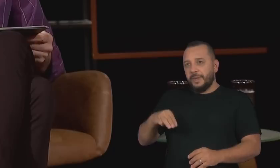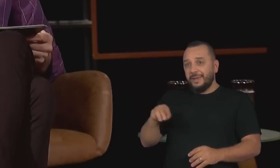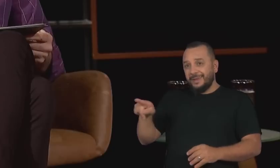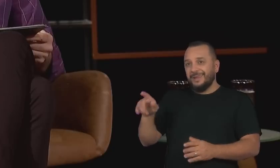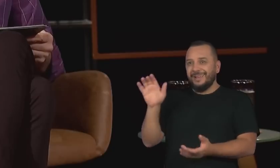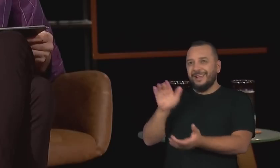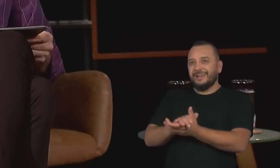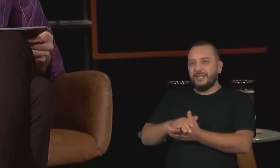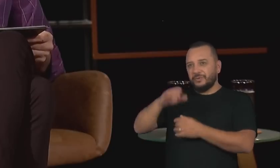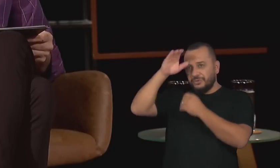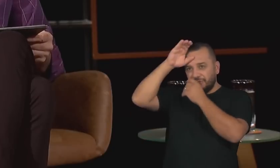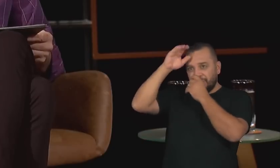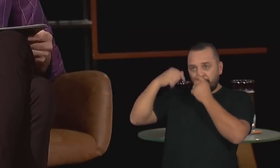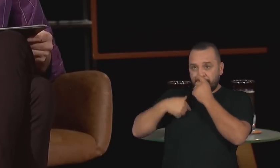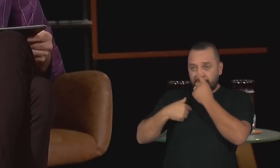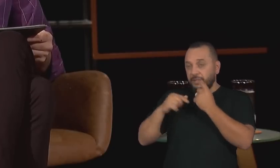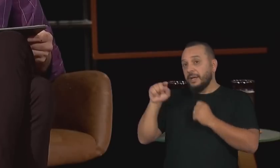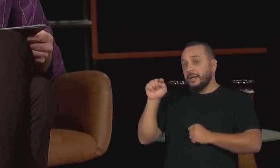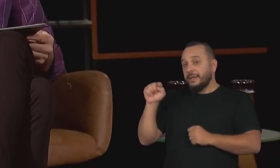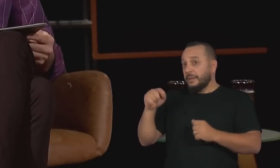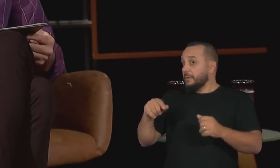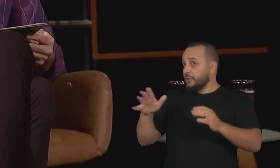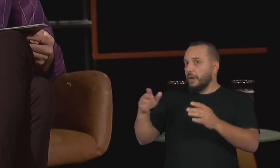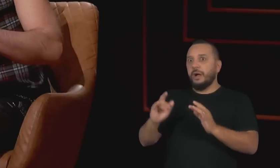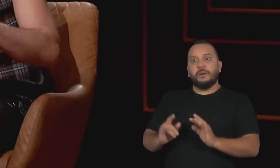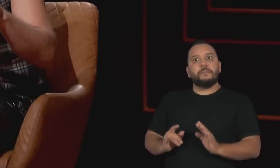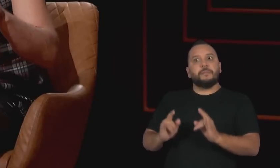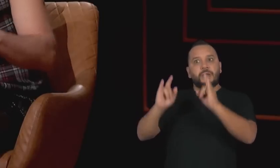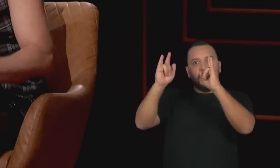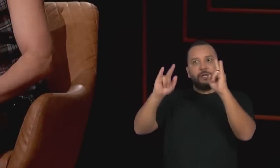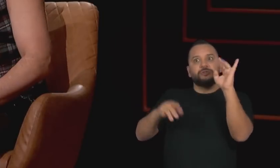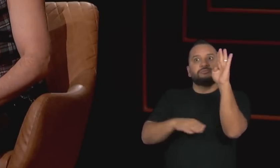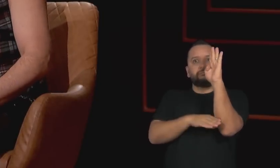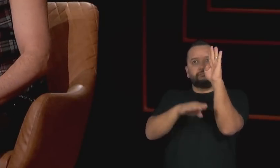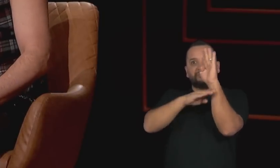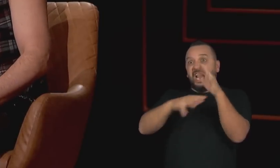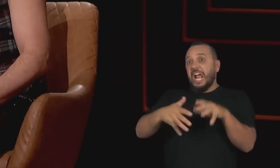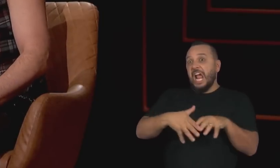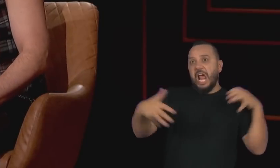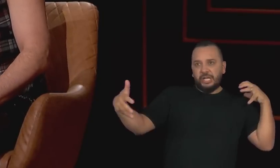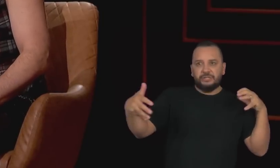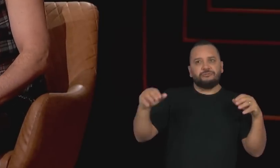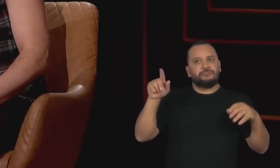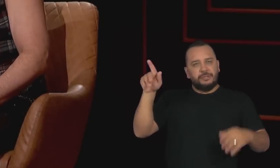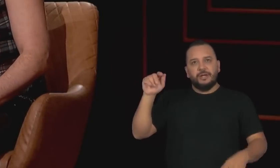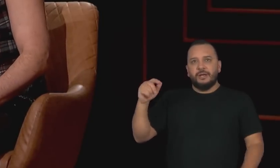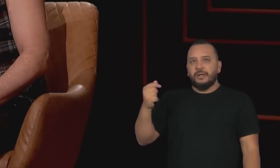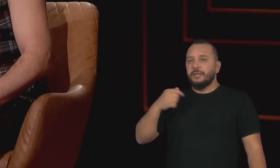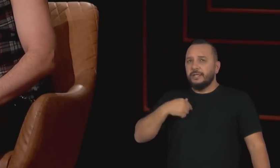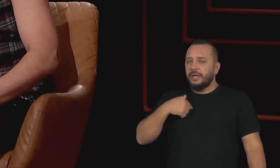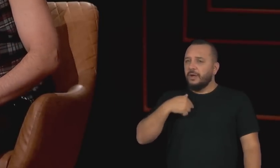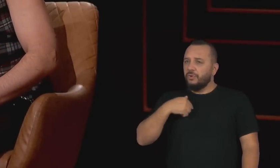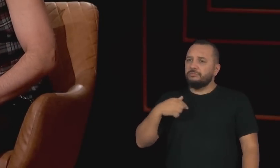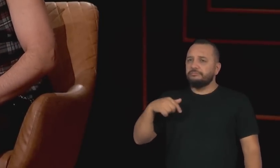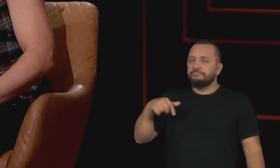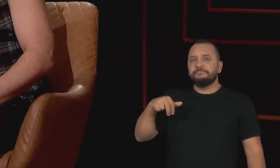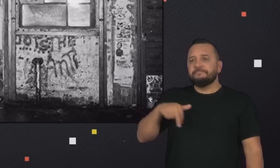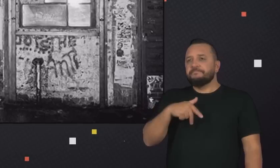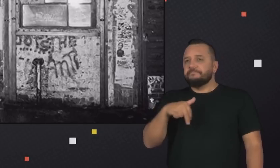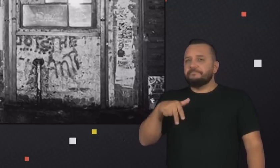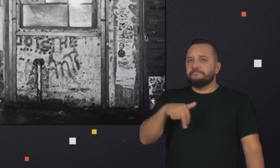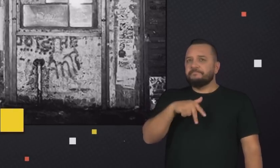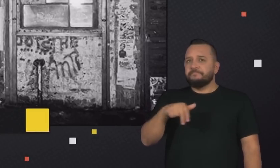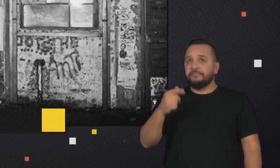tia. Era um apartamento gigante ali no Sorro, aqueles lofts. E aí eu saí andando por lá e tal. Eu me lembro passando na frente